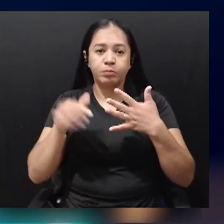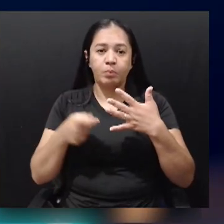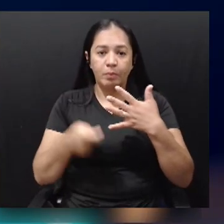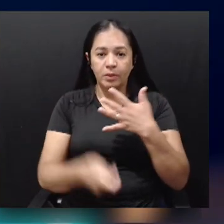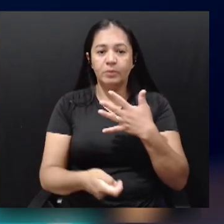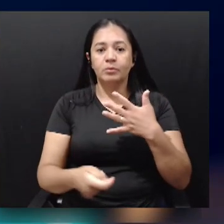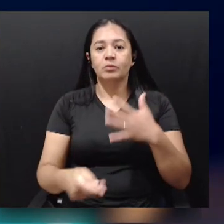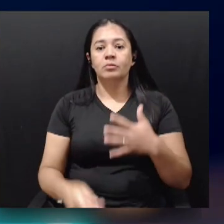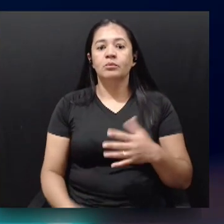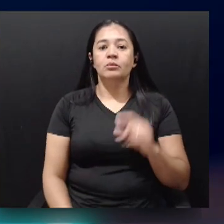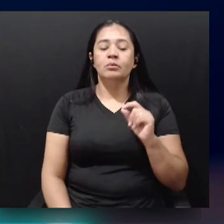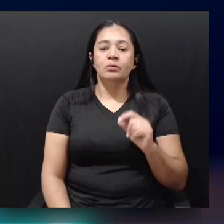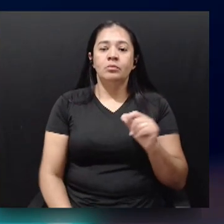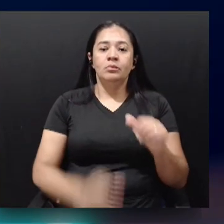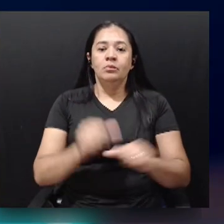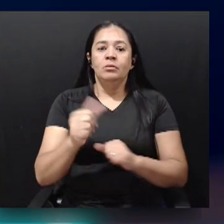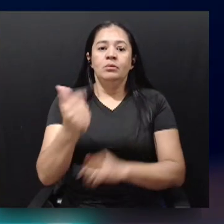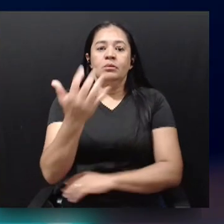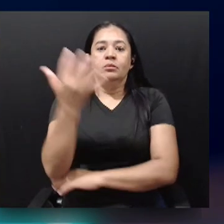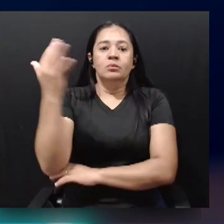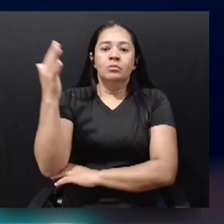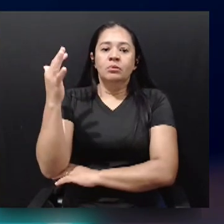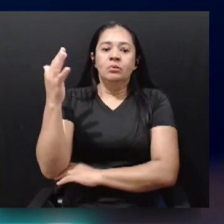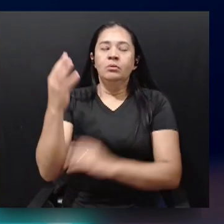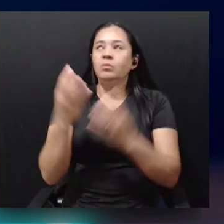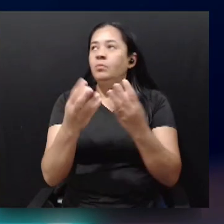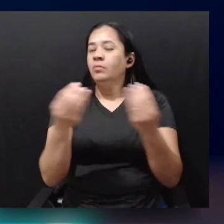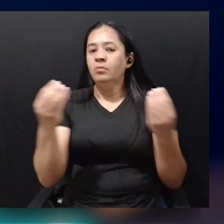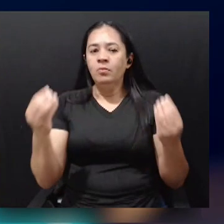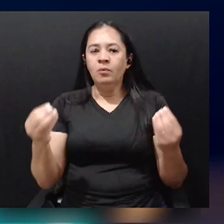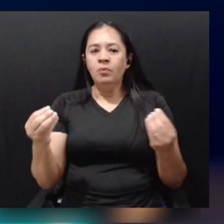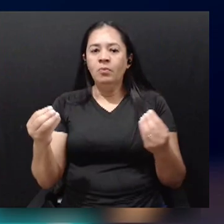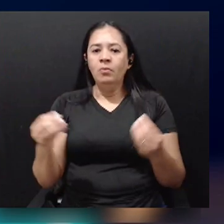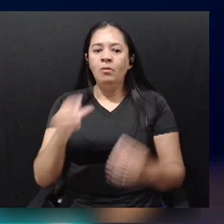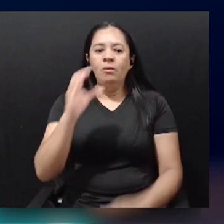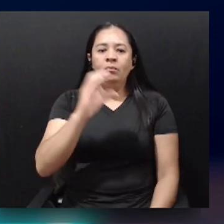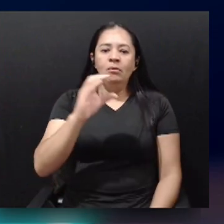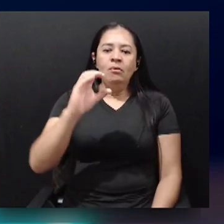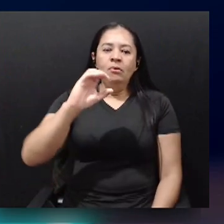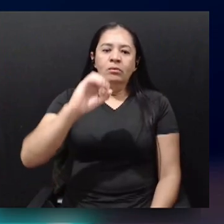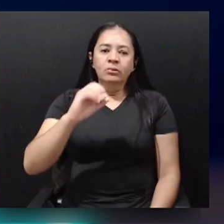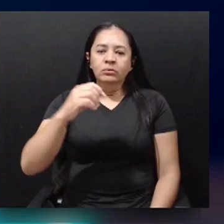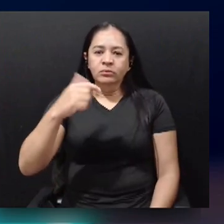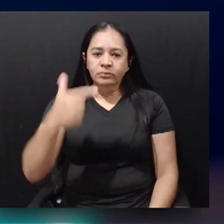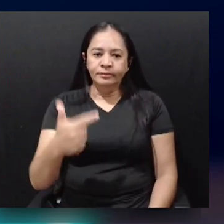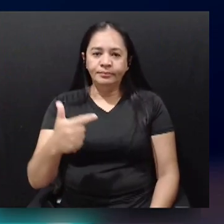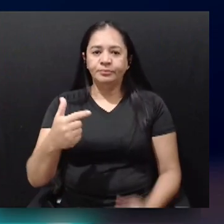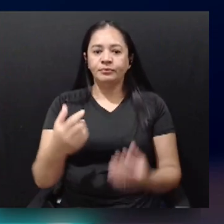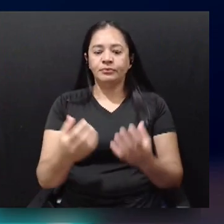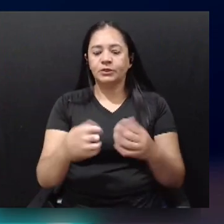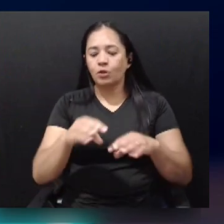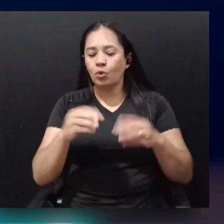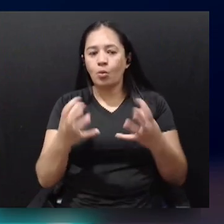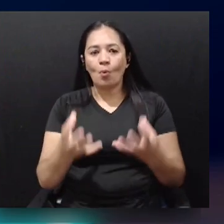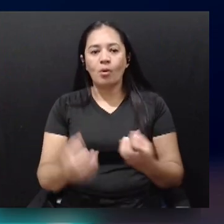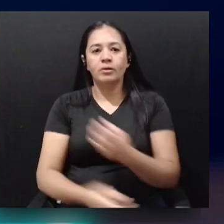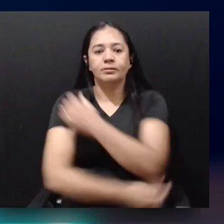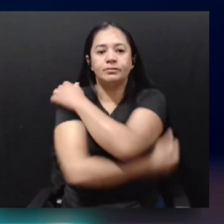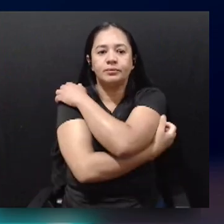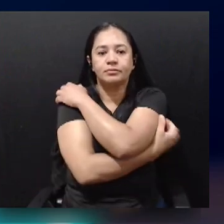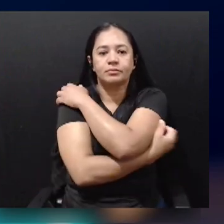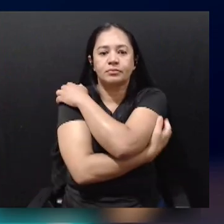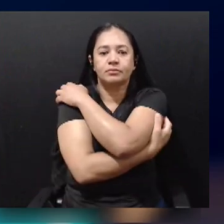da restauração, são muitas coisas. Captura de CO2, solo mais permeável, a evaporação refresca o nosso ar,